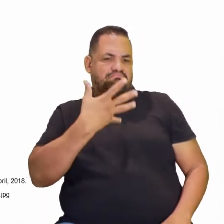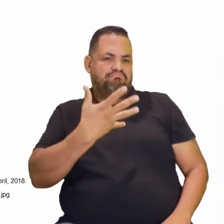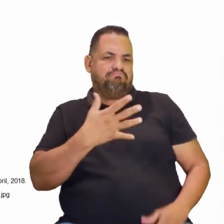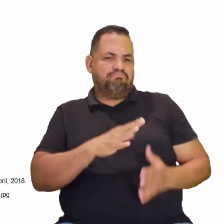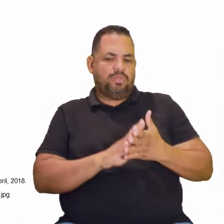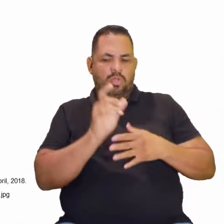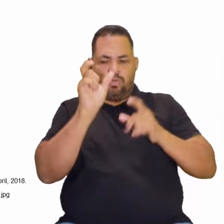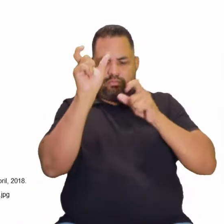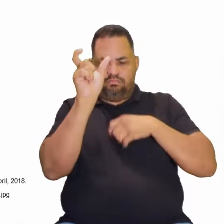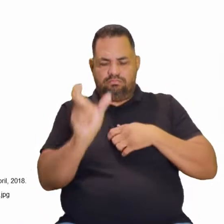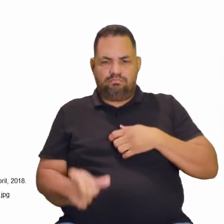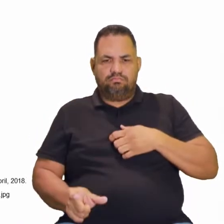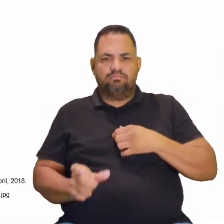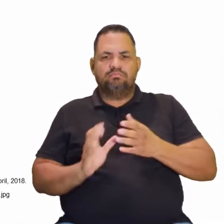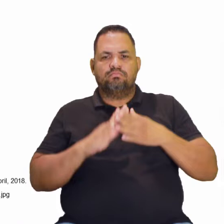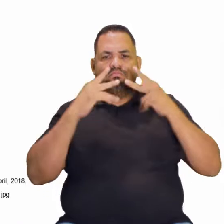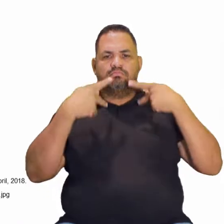humano,